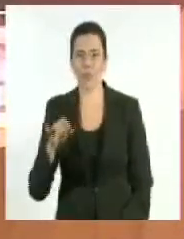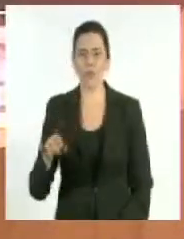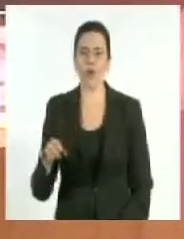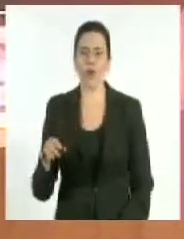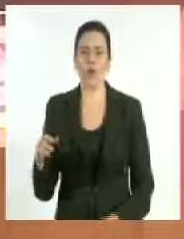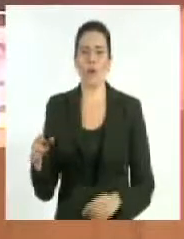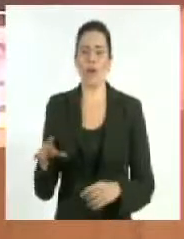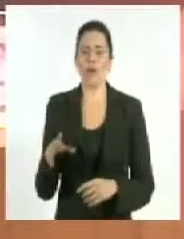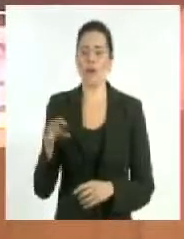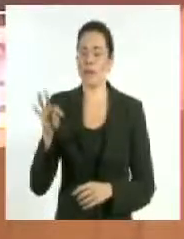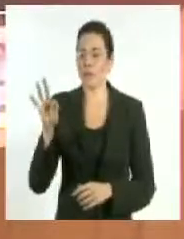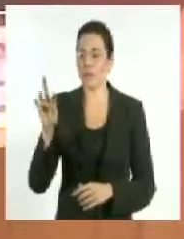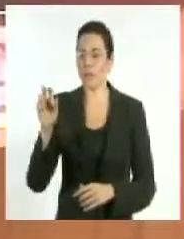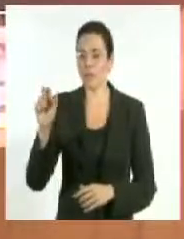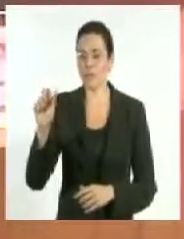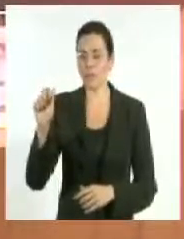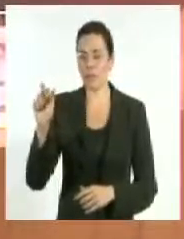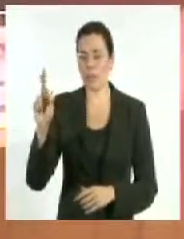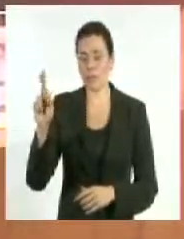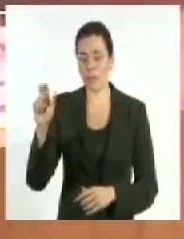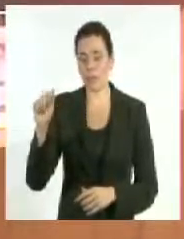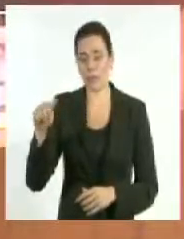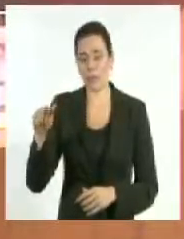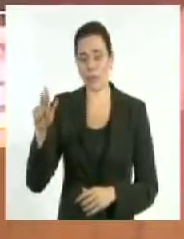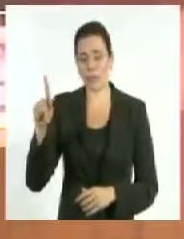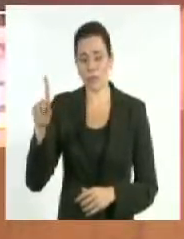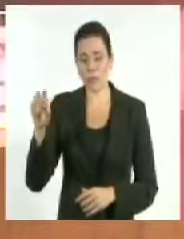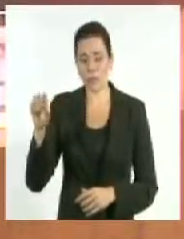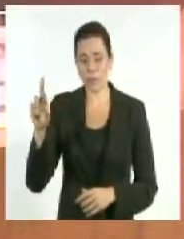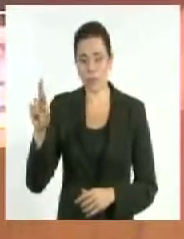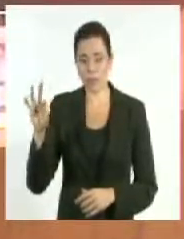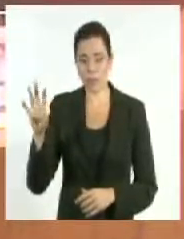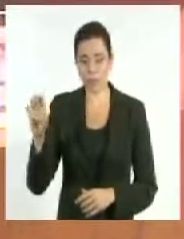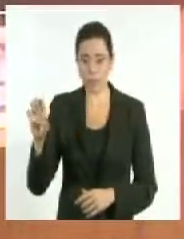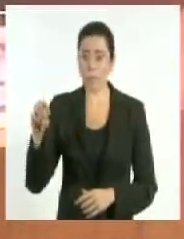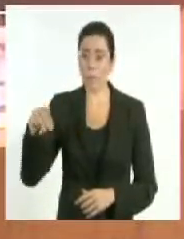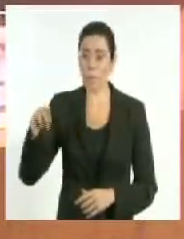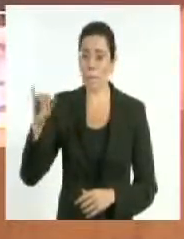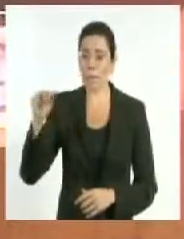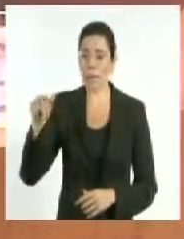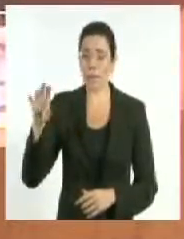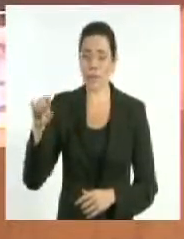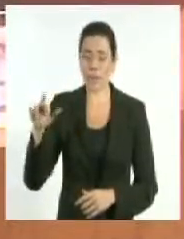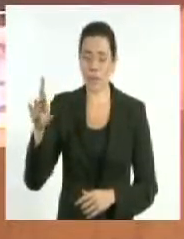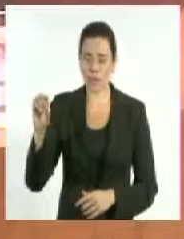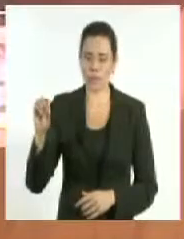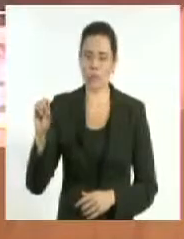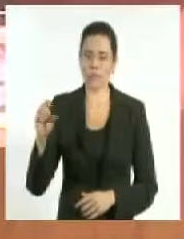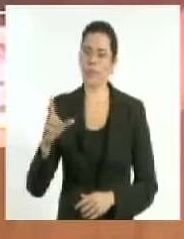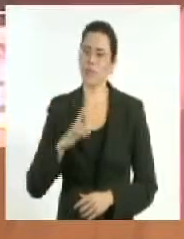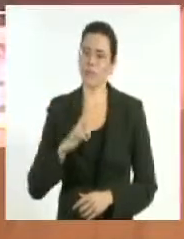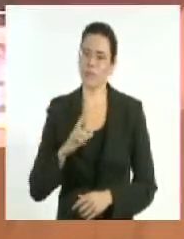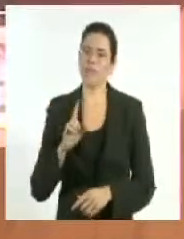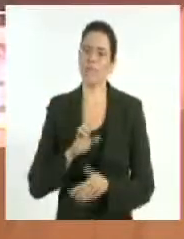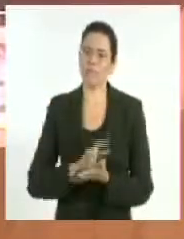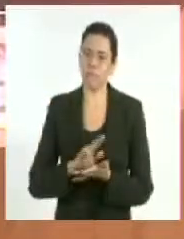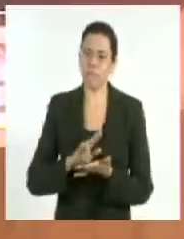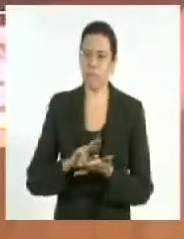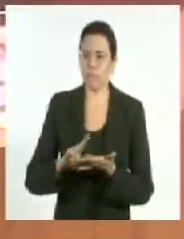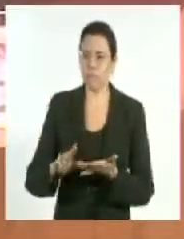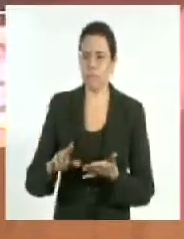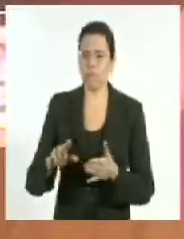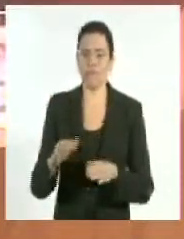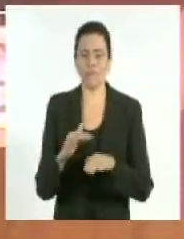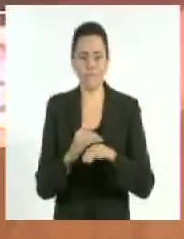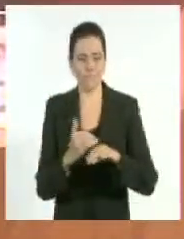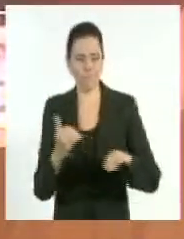de linhas de ferrovias são no nosso estado. Os municípios, ao longo dessa ferrovia, têm tido um